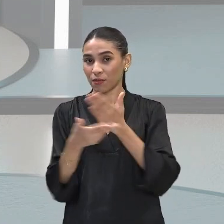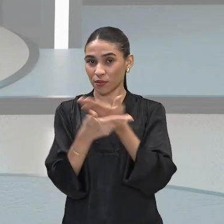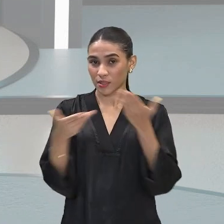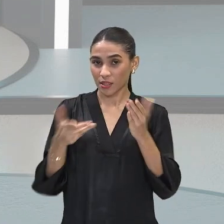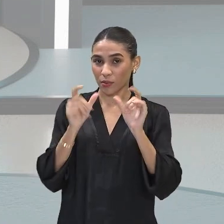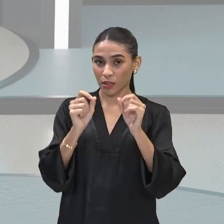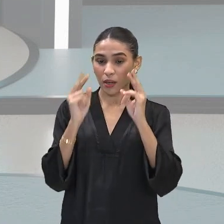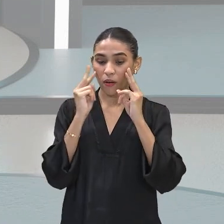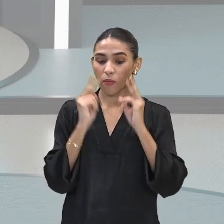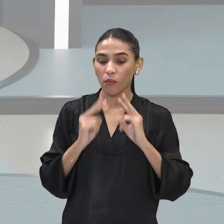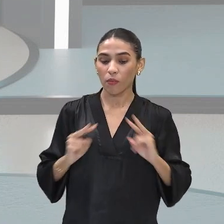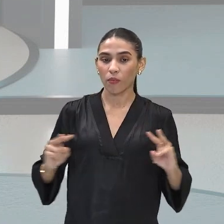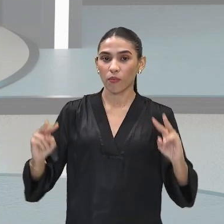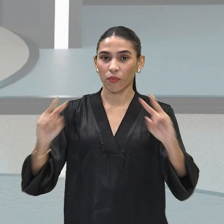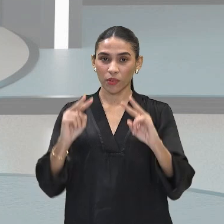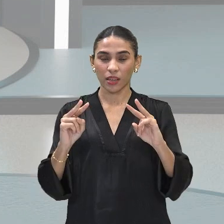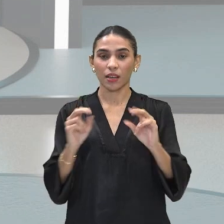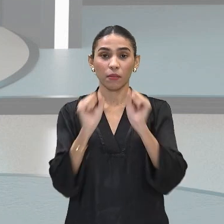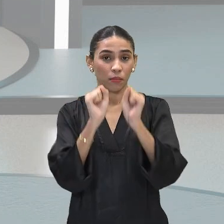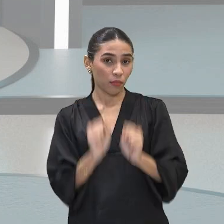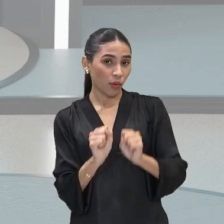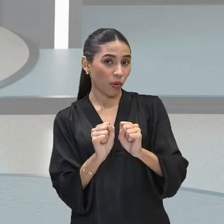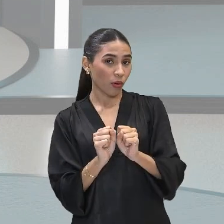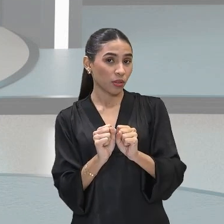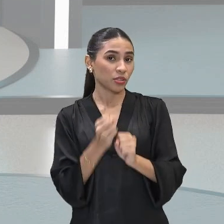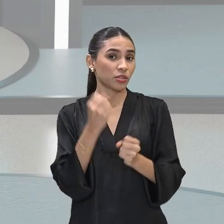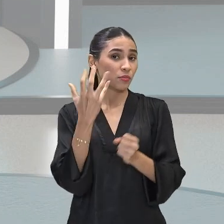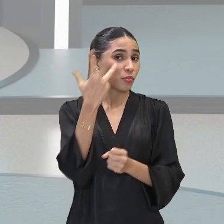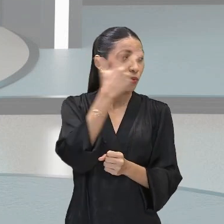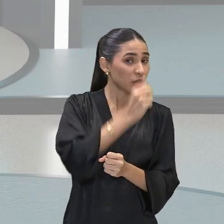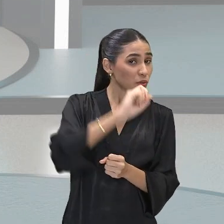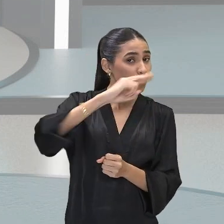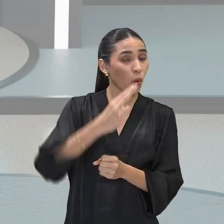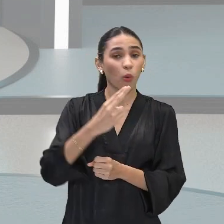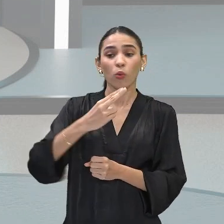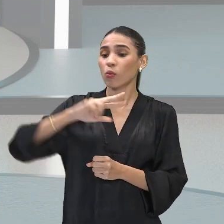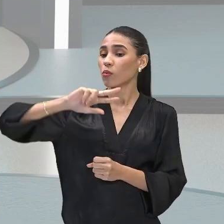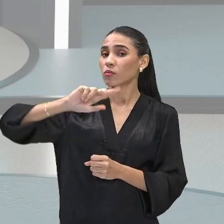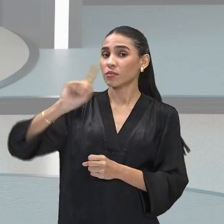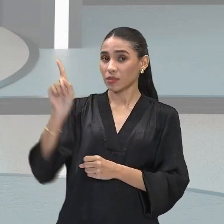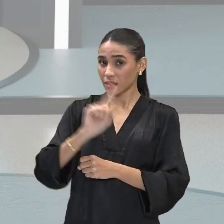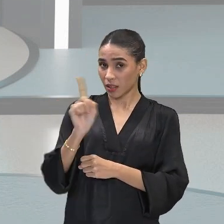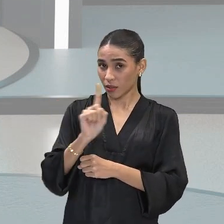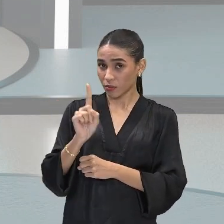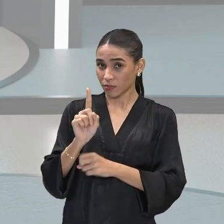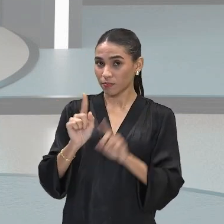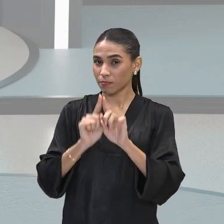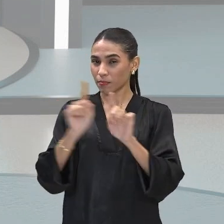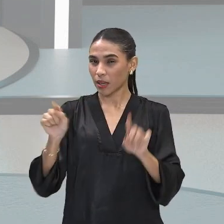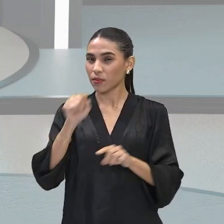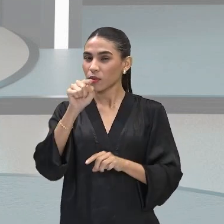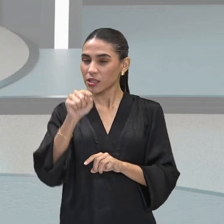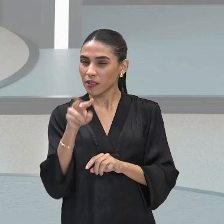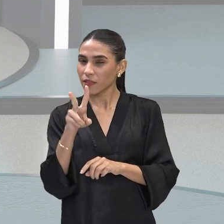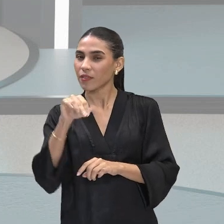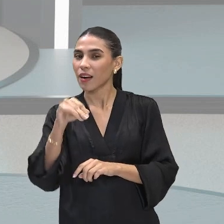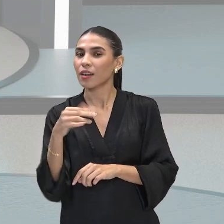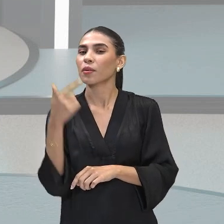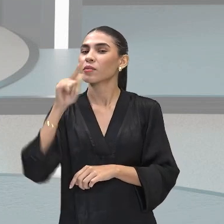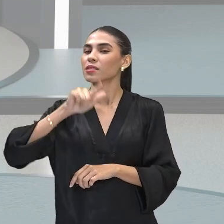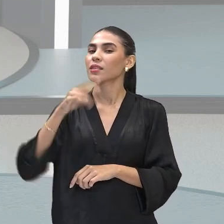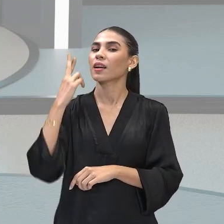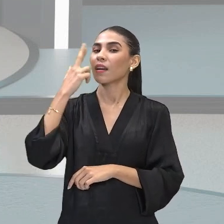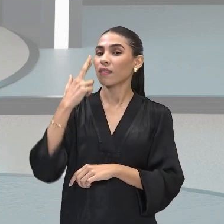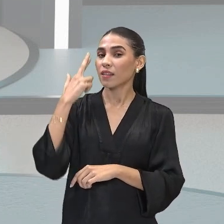esse olhar que pode ser ou não belo para você, mas vai te levar a uma reflexão, a